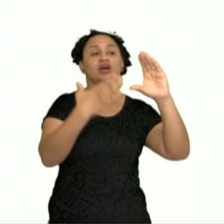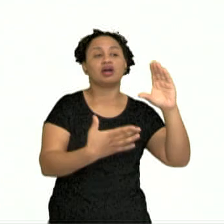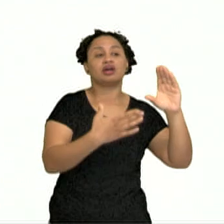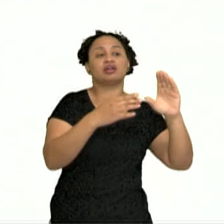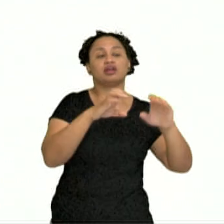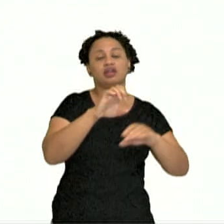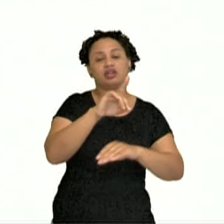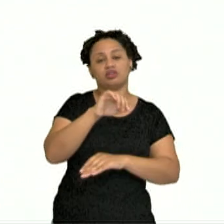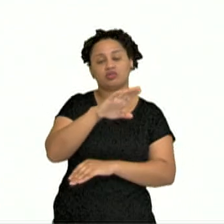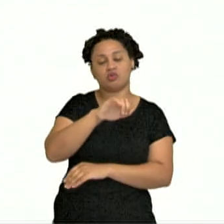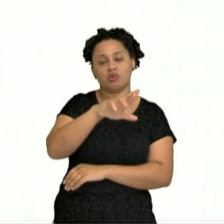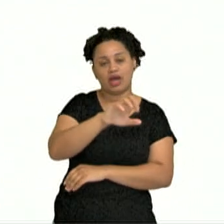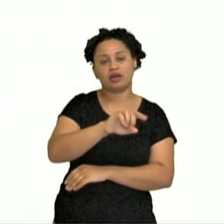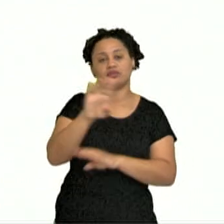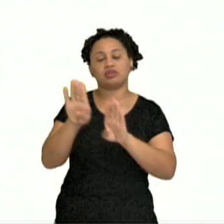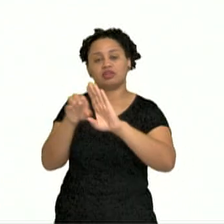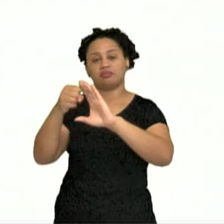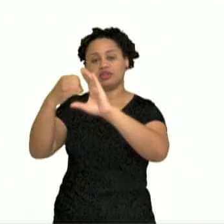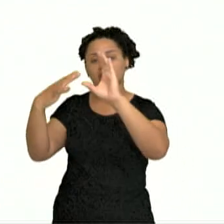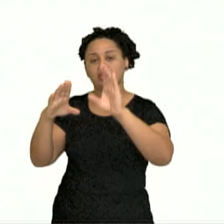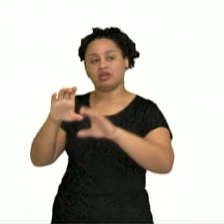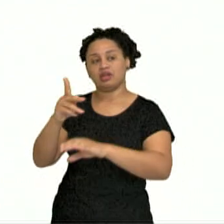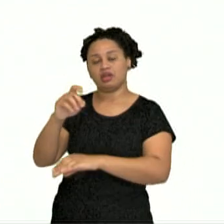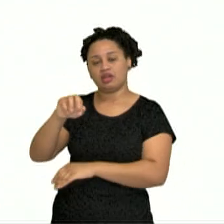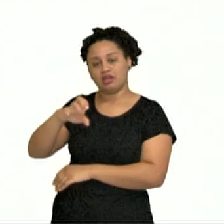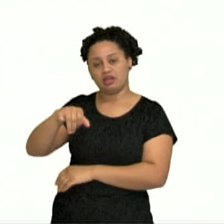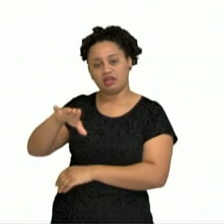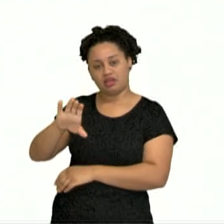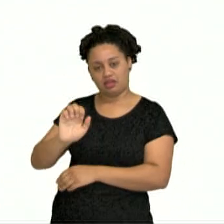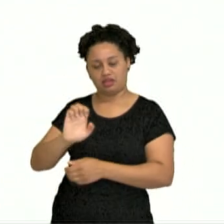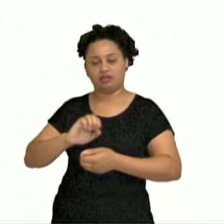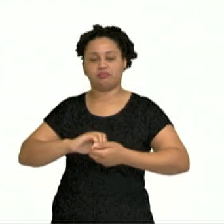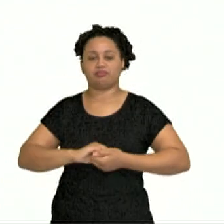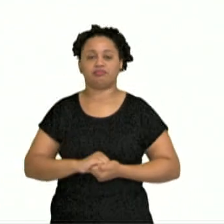de Eduardo e Henrique. Já voltamos.